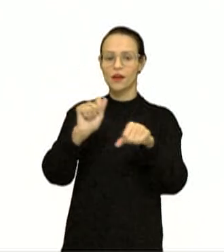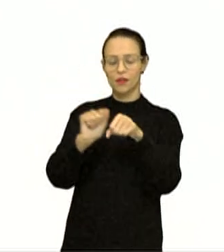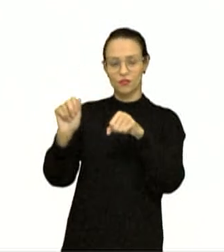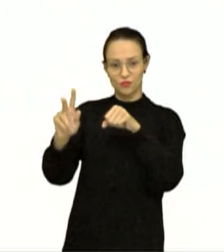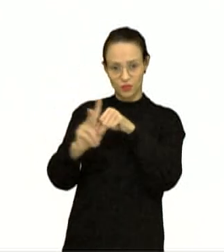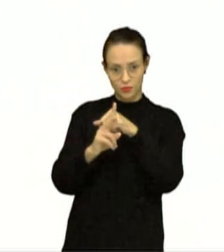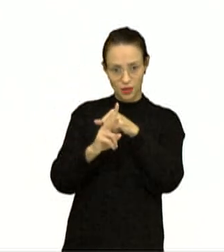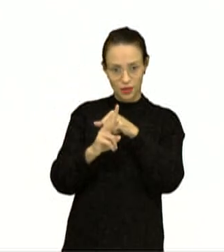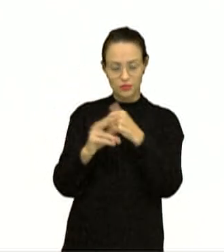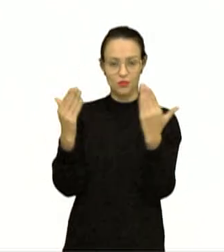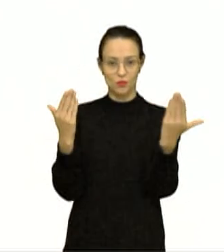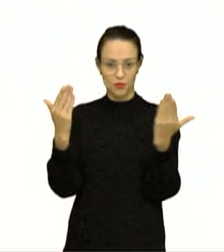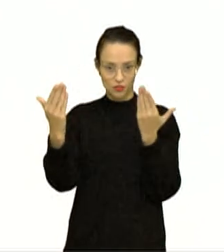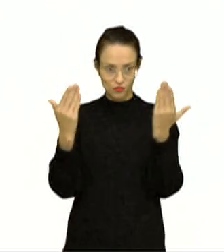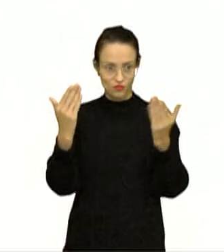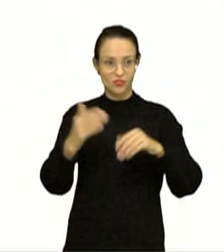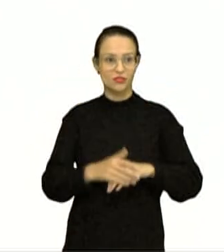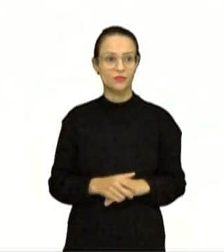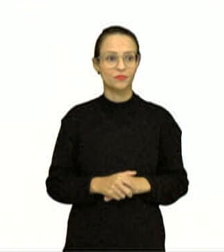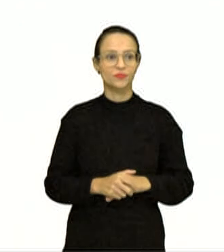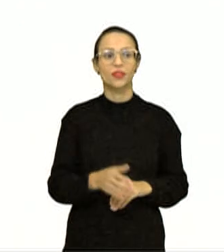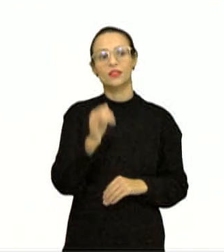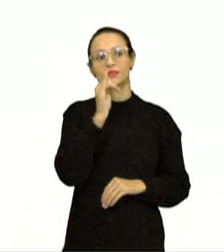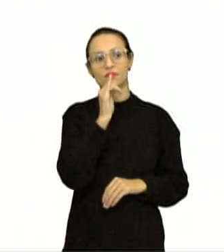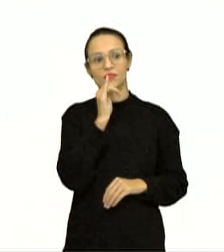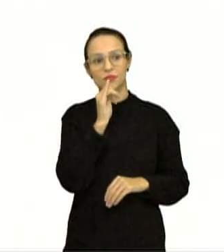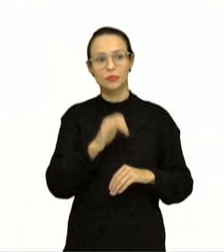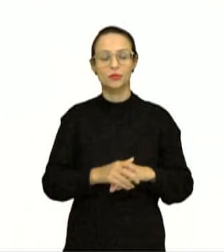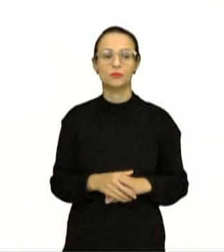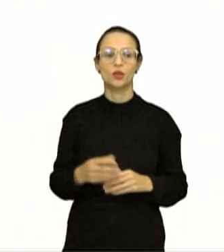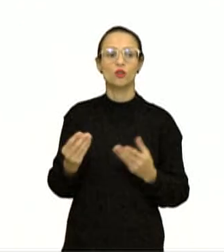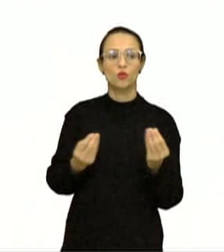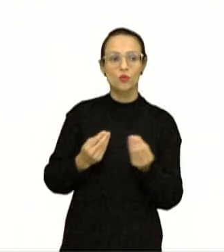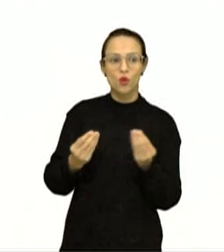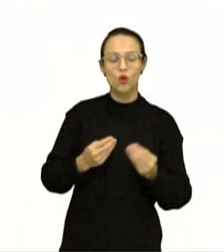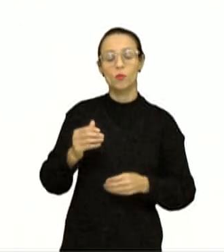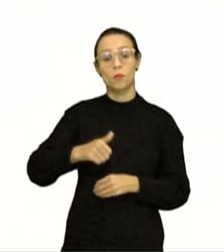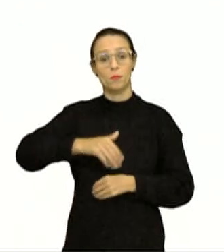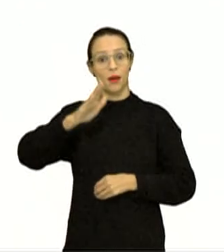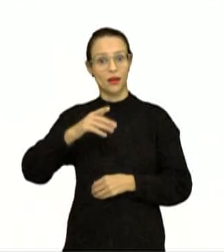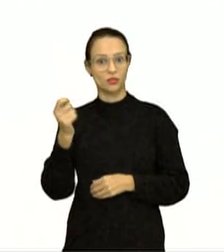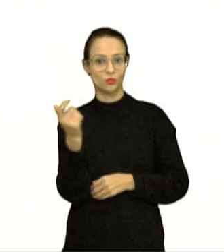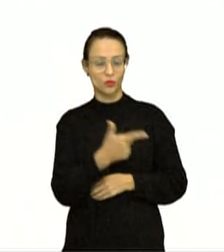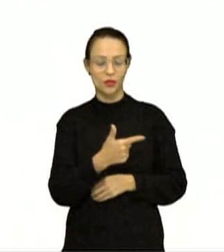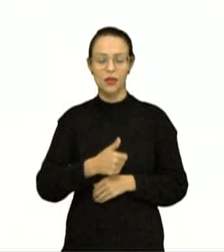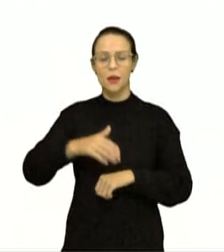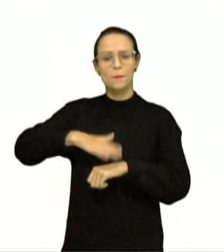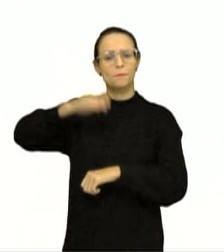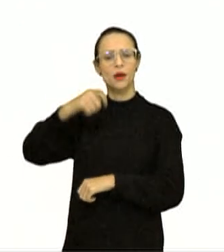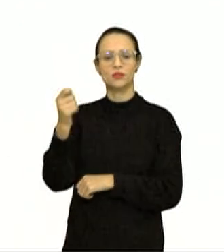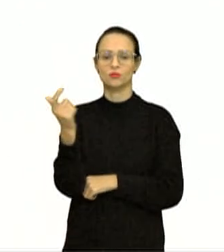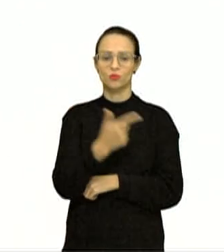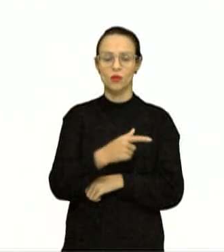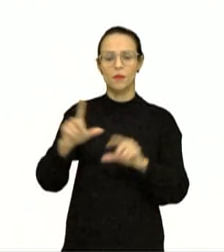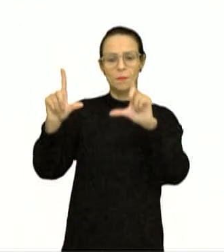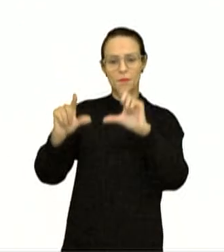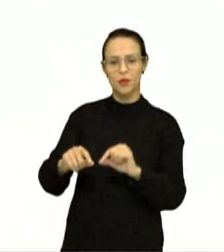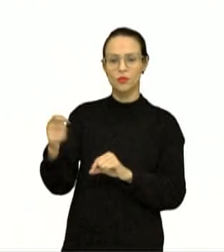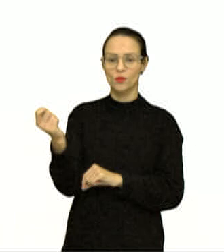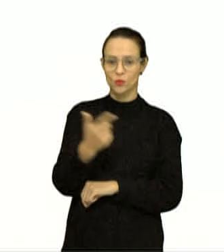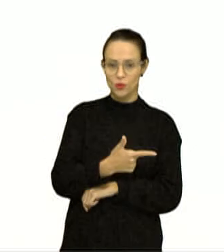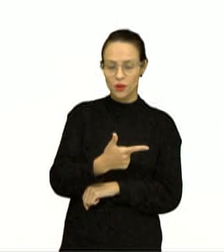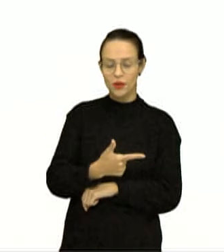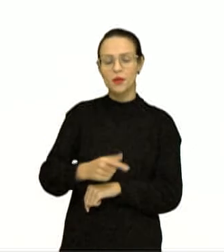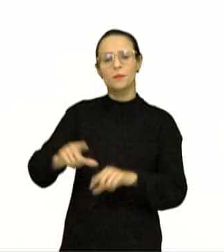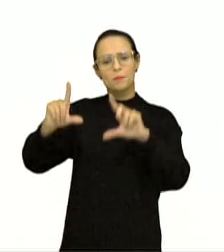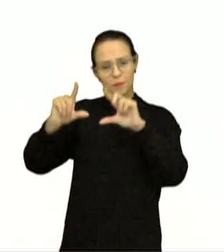adverbiais, comparativas. Exemplo, como, maior que, mais do que, menor que, menos